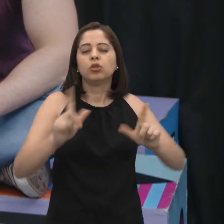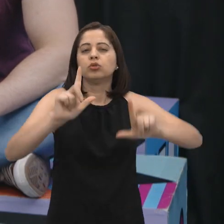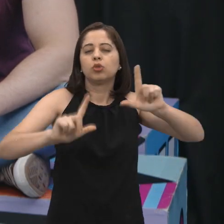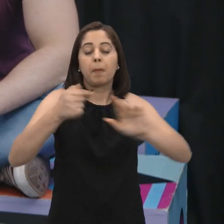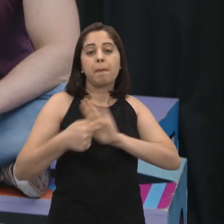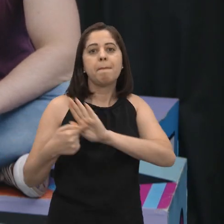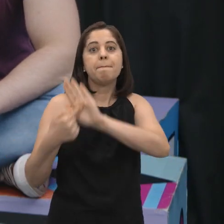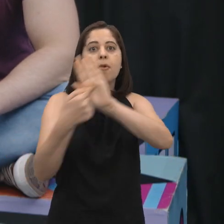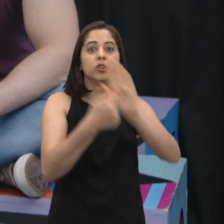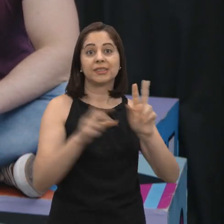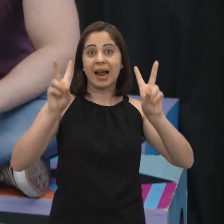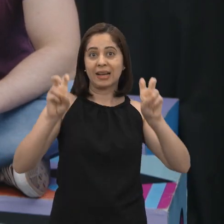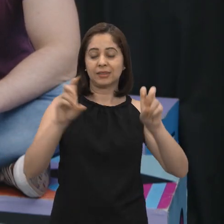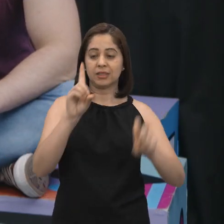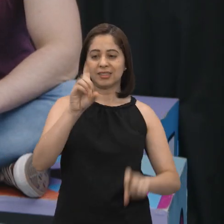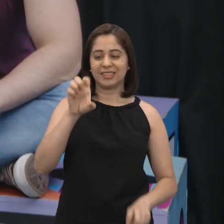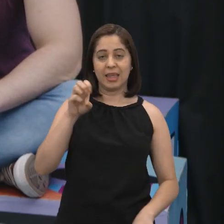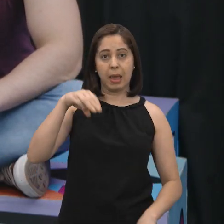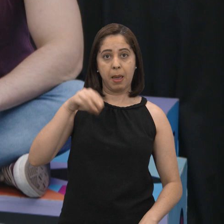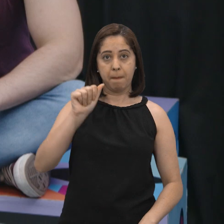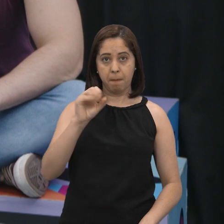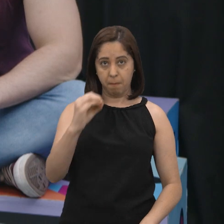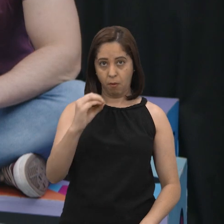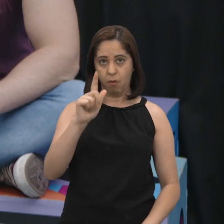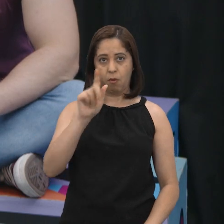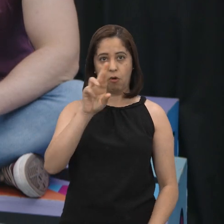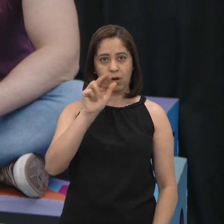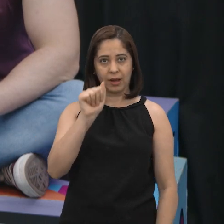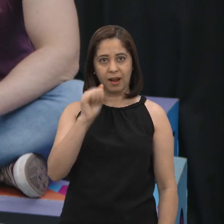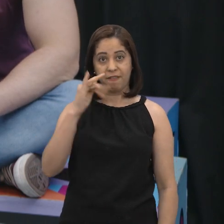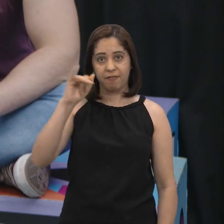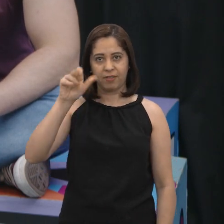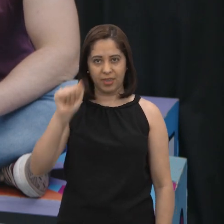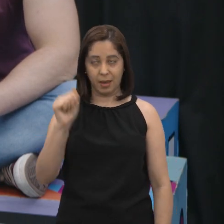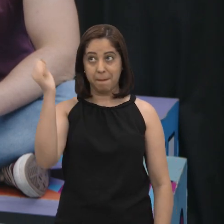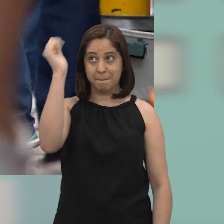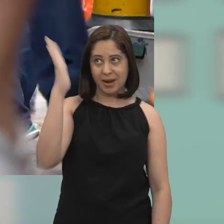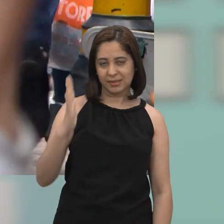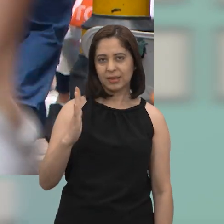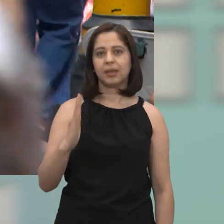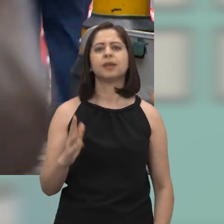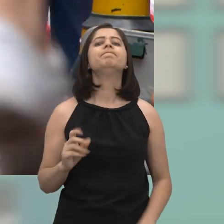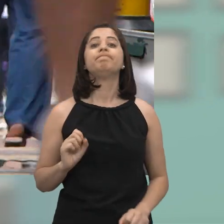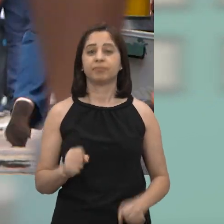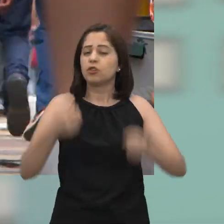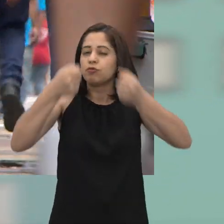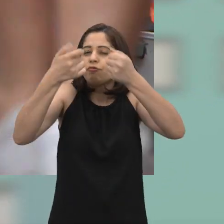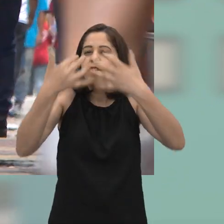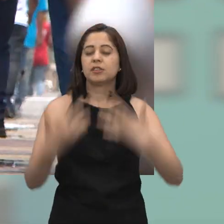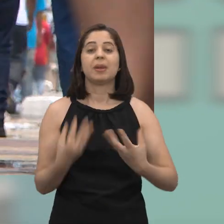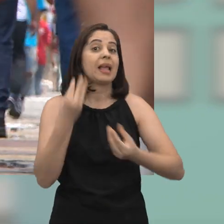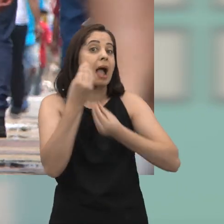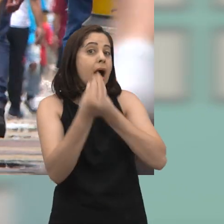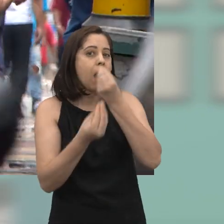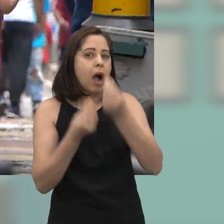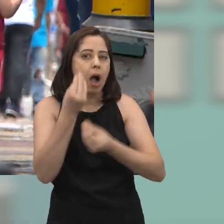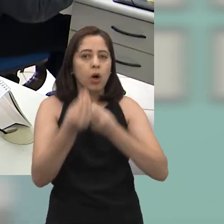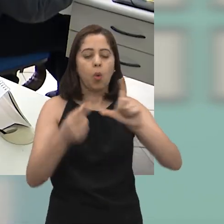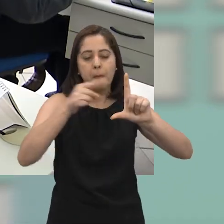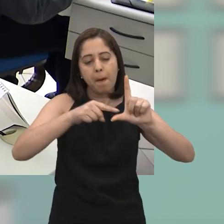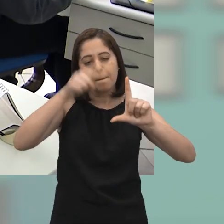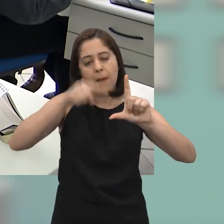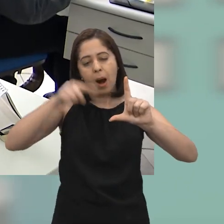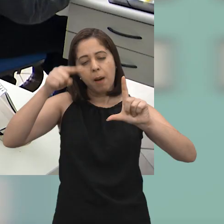de hoje a gente vai explorar o tema da demografia brasileira. Se liga! Nós vamos falar sobre como os